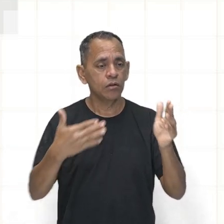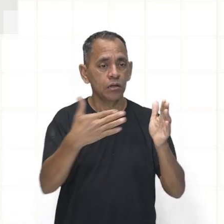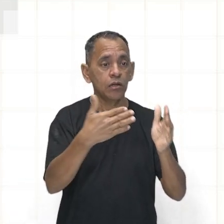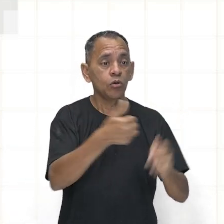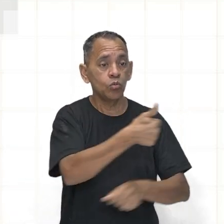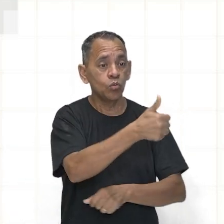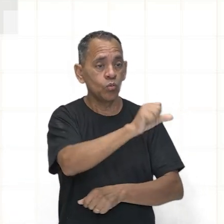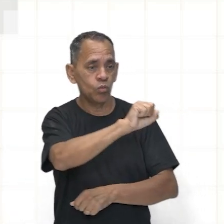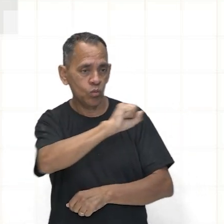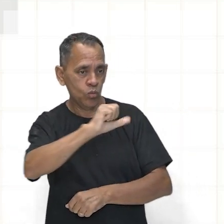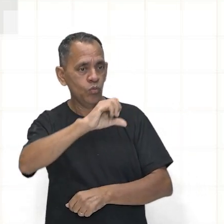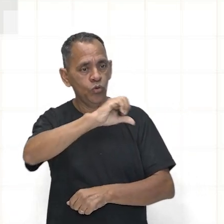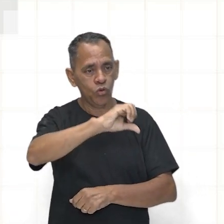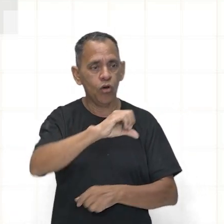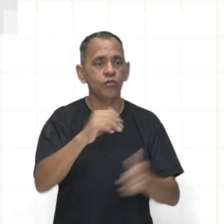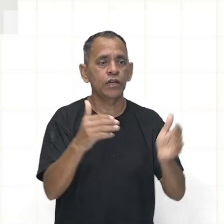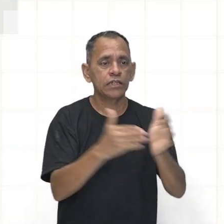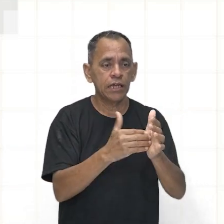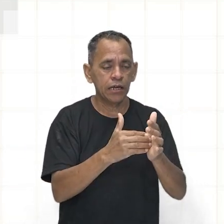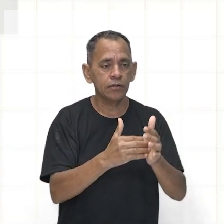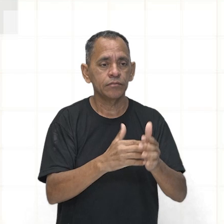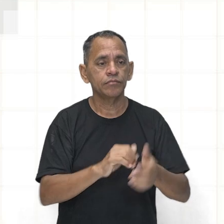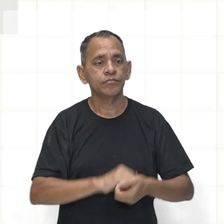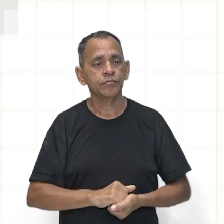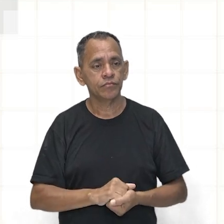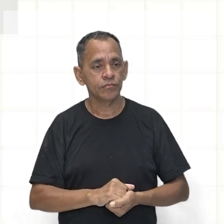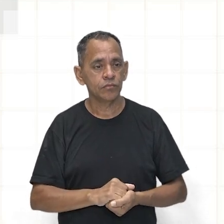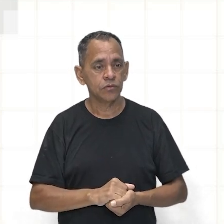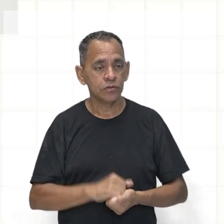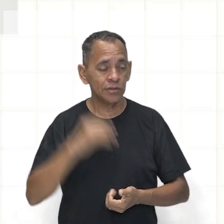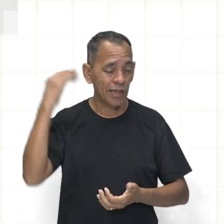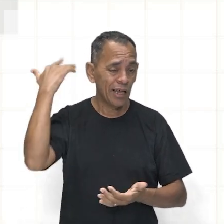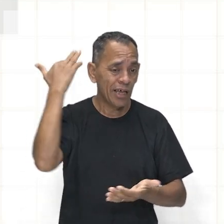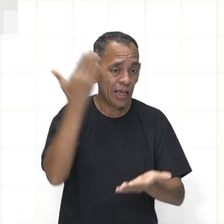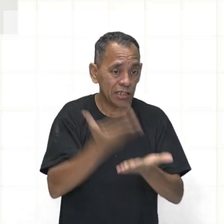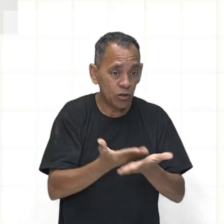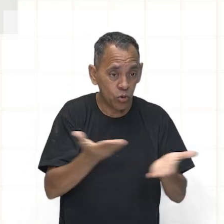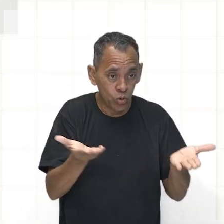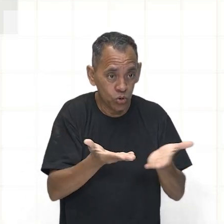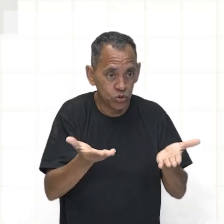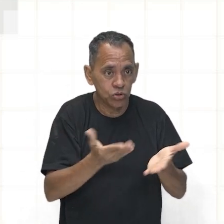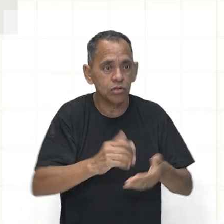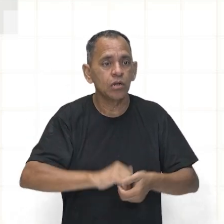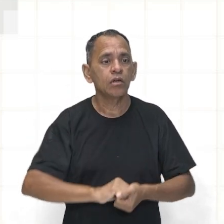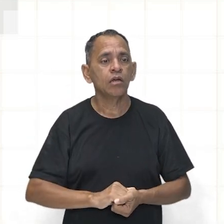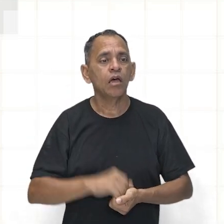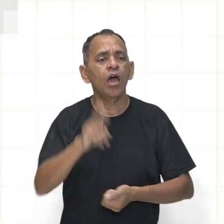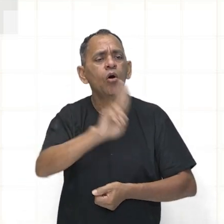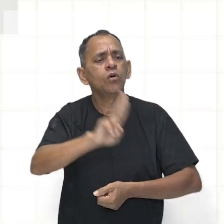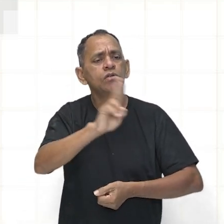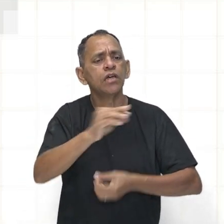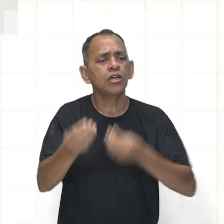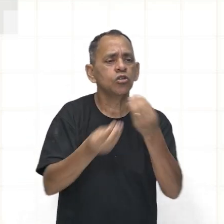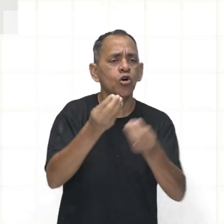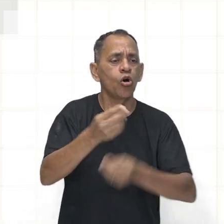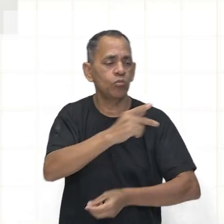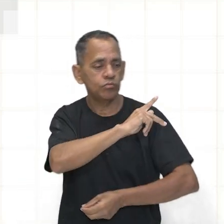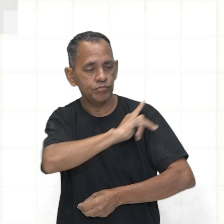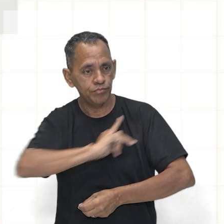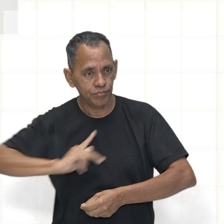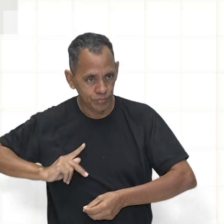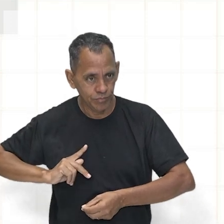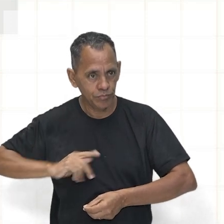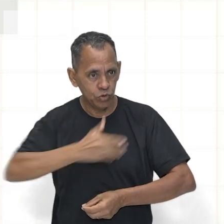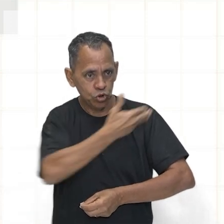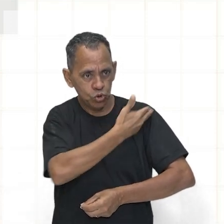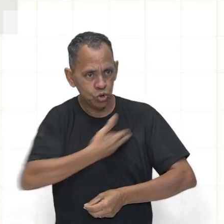de 1889, com a proclamação da República, até os dias atuais, em que é adotado